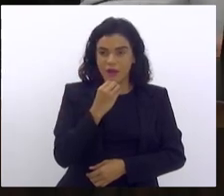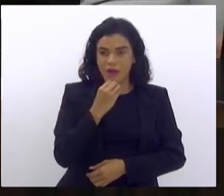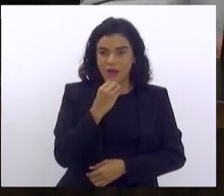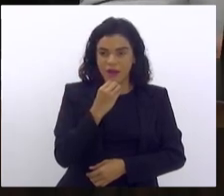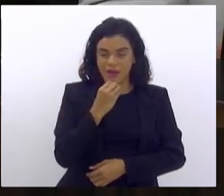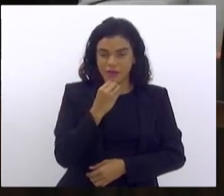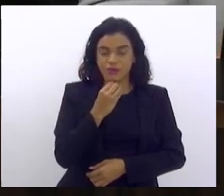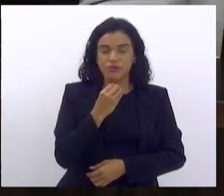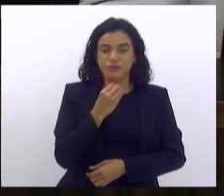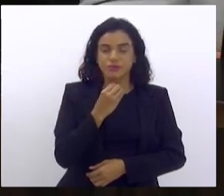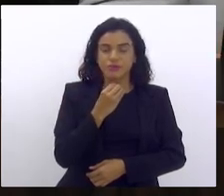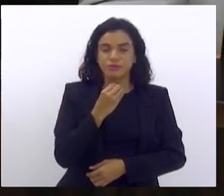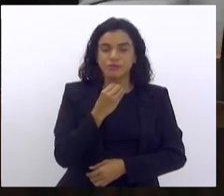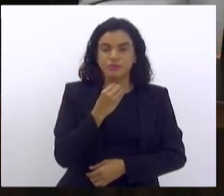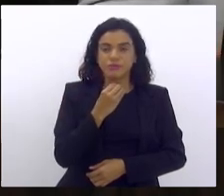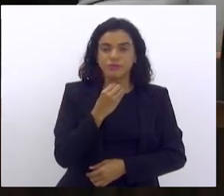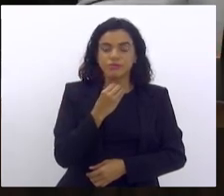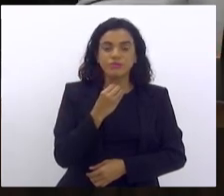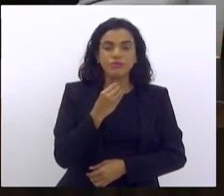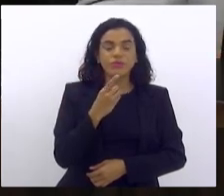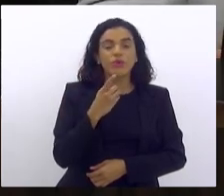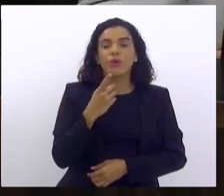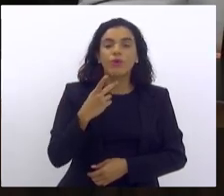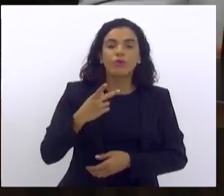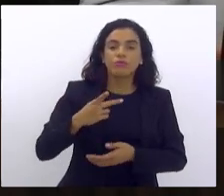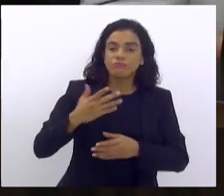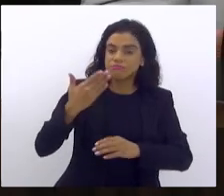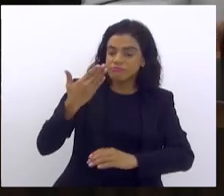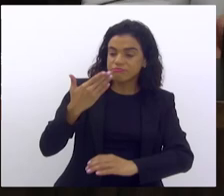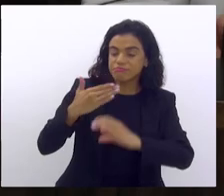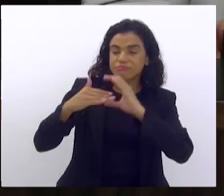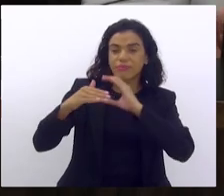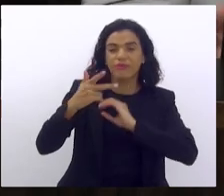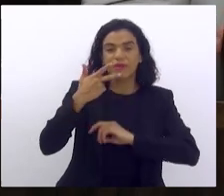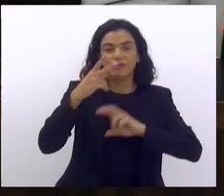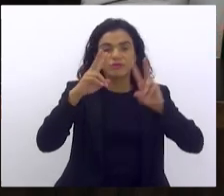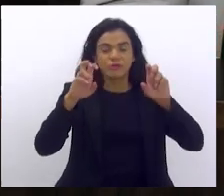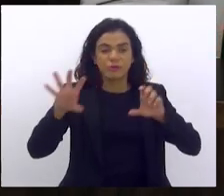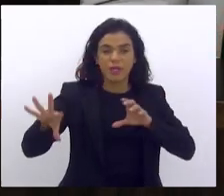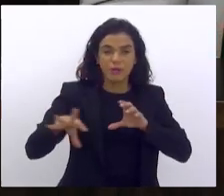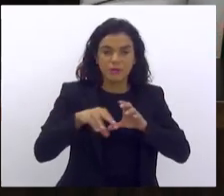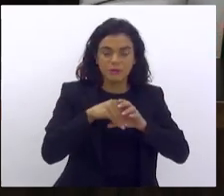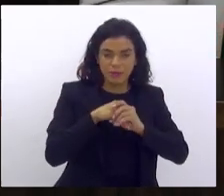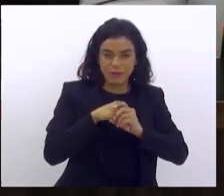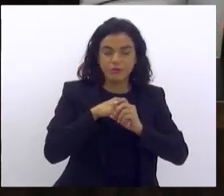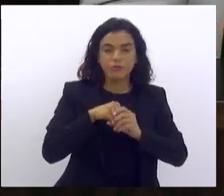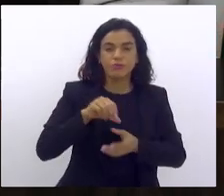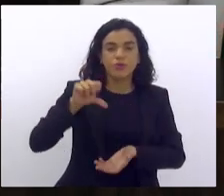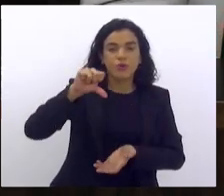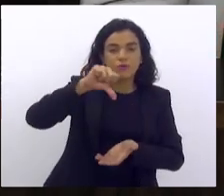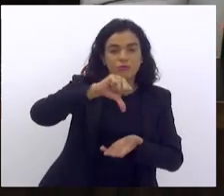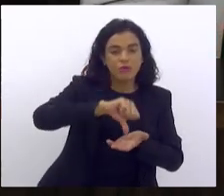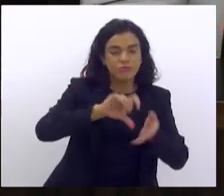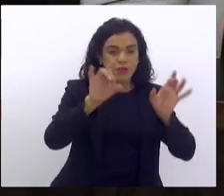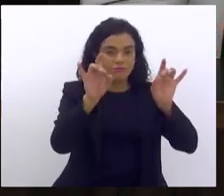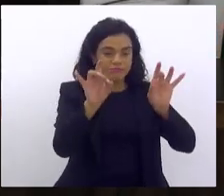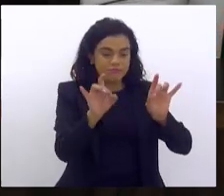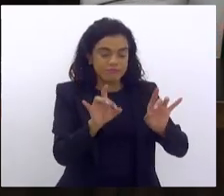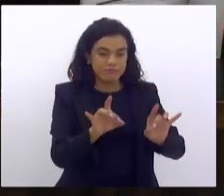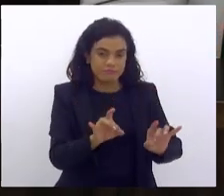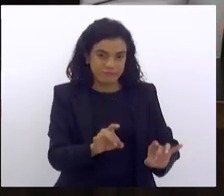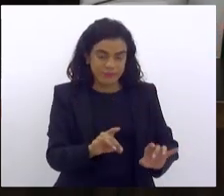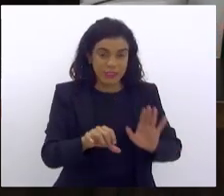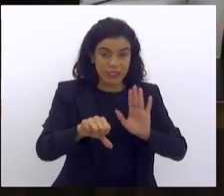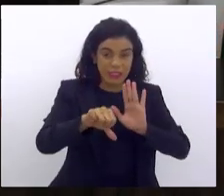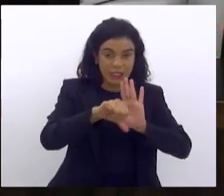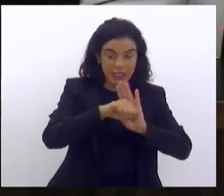Bonfim de Castro e Silva o envio de mensagem expondo sobre a implantação de uma unidade especializada em